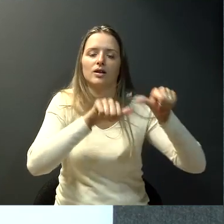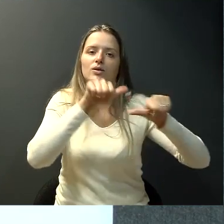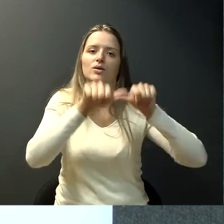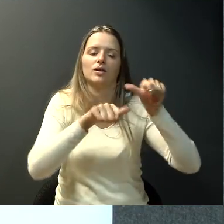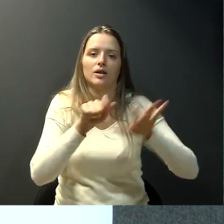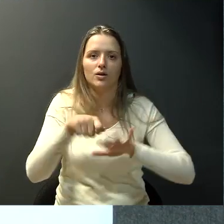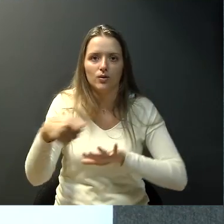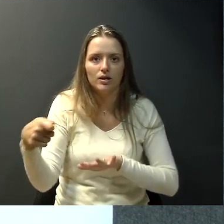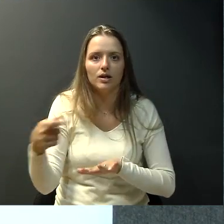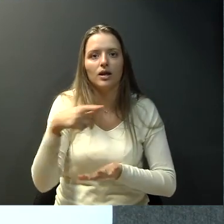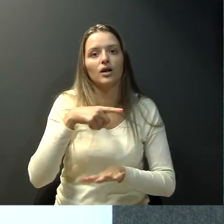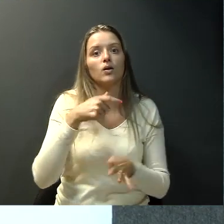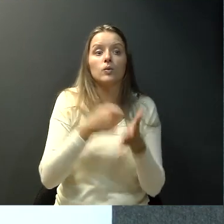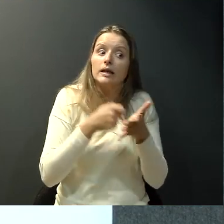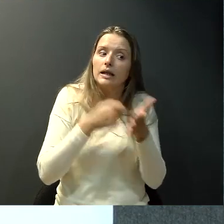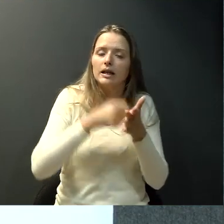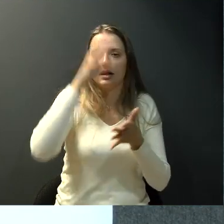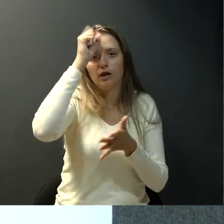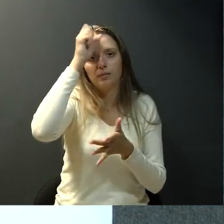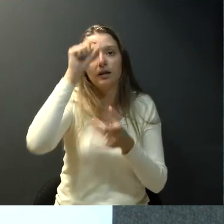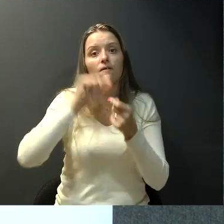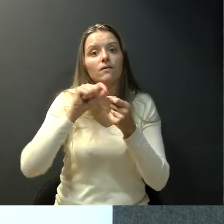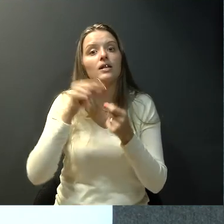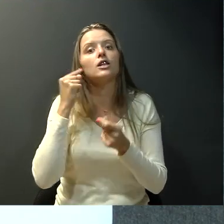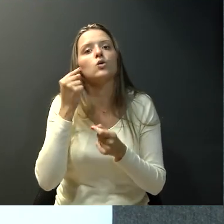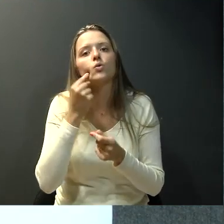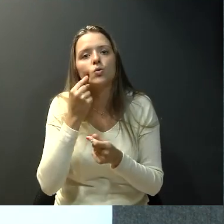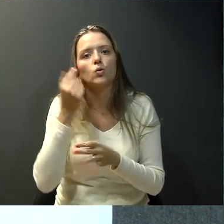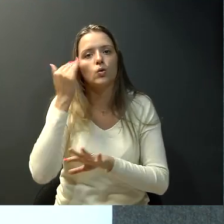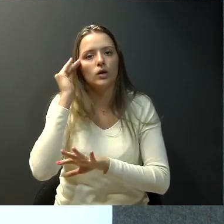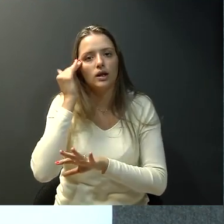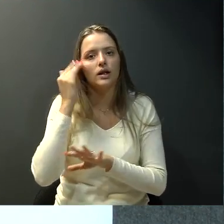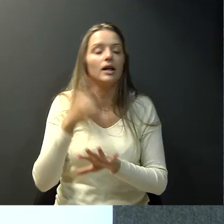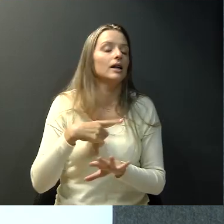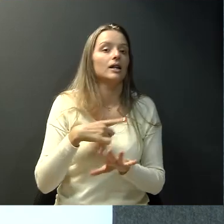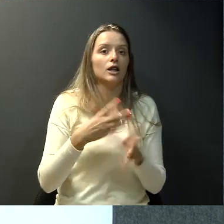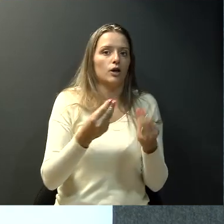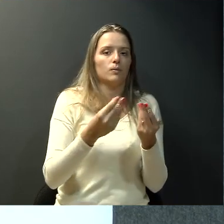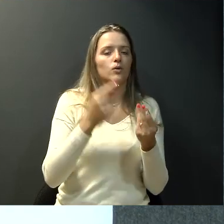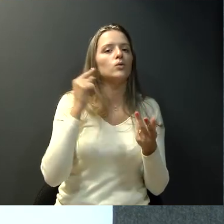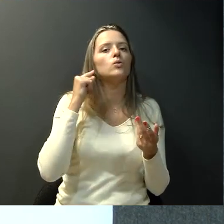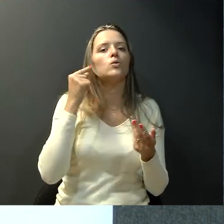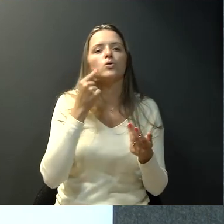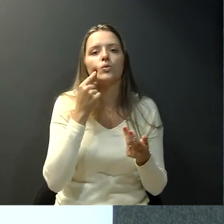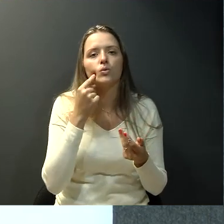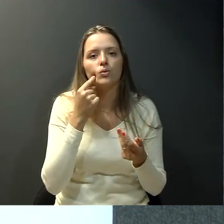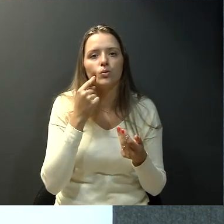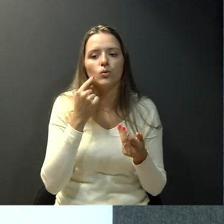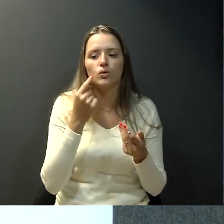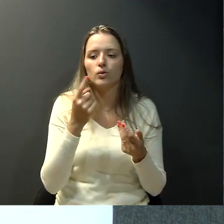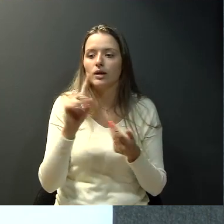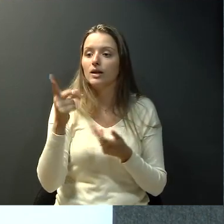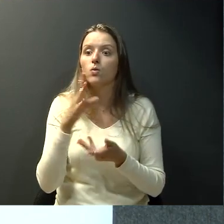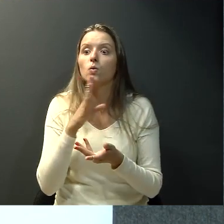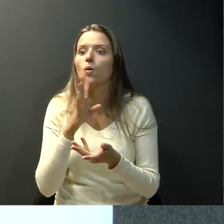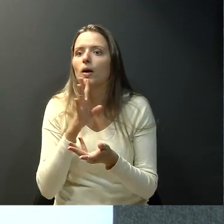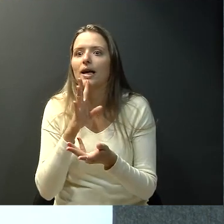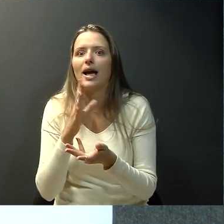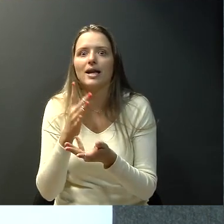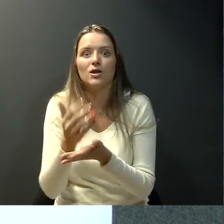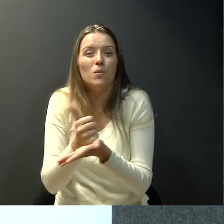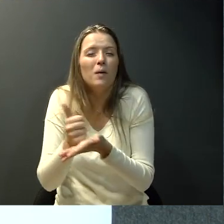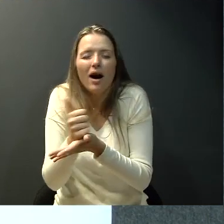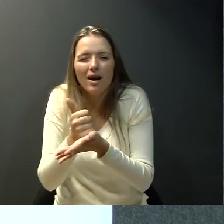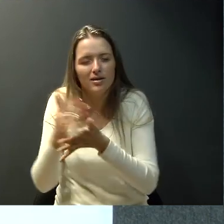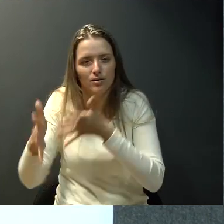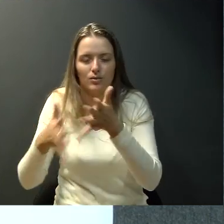os sinais, tentar aprender, que eles entendam. Assim, se eles não entendem, muitos surdos não têm muito a base da Libras, tu tem que fazer de um